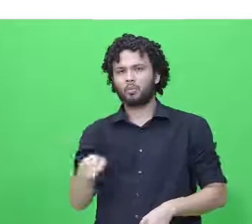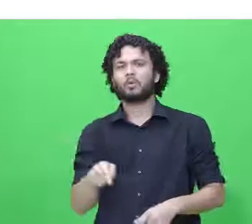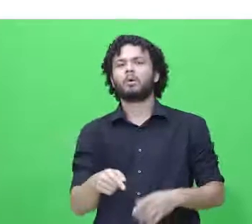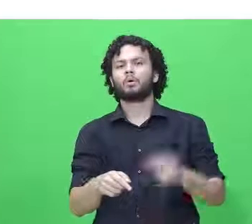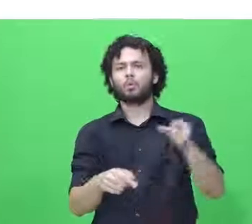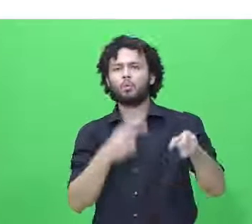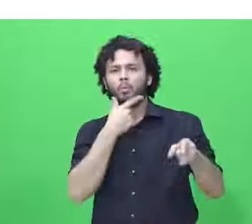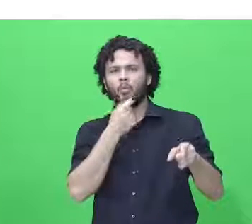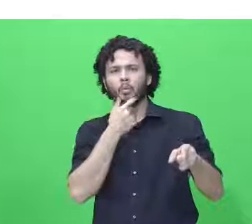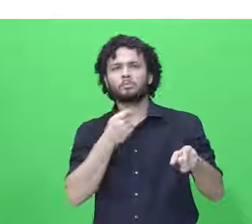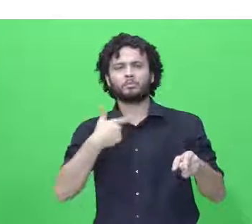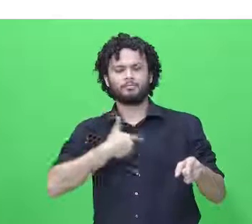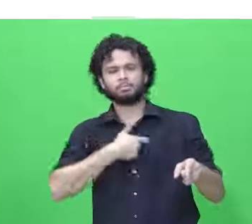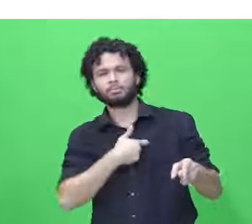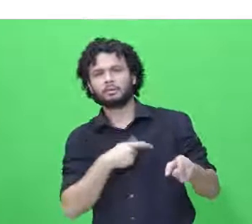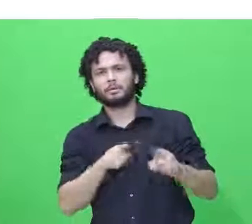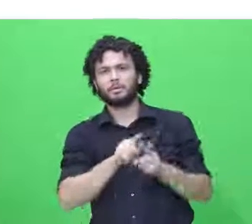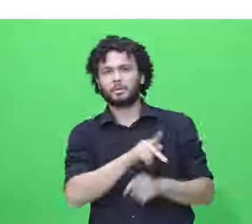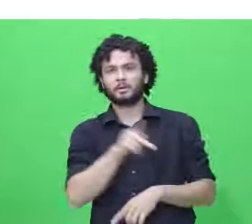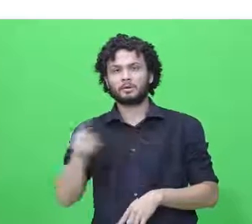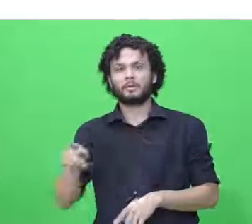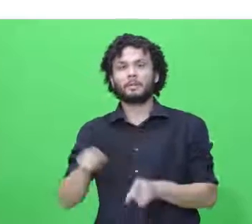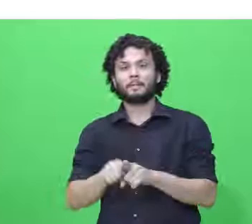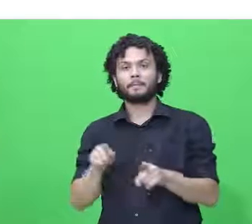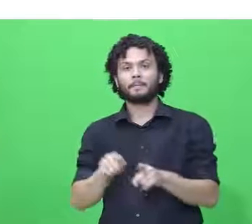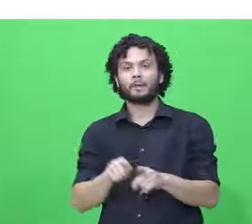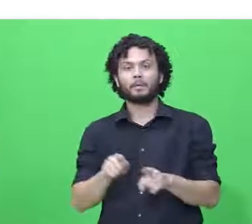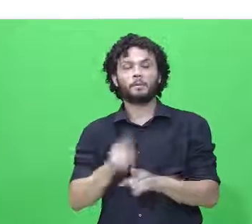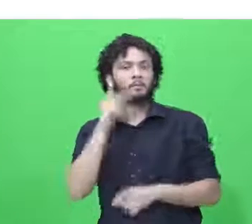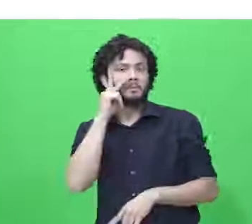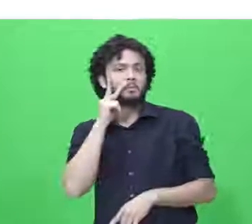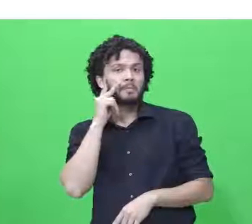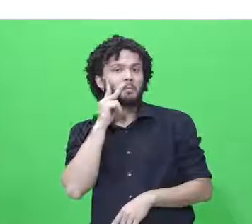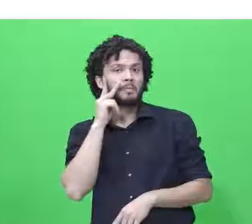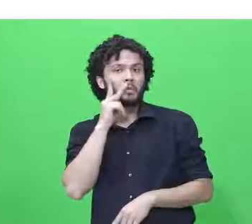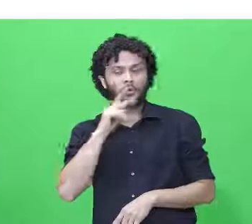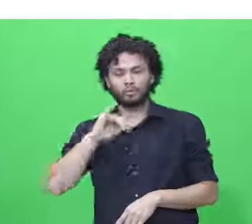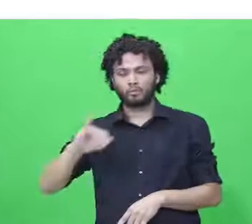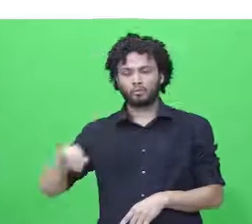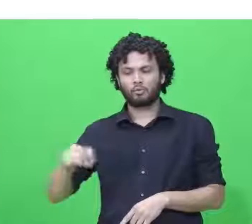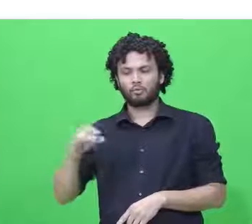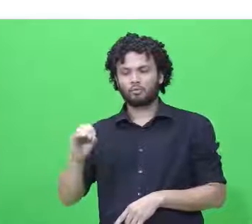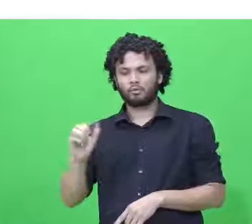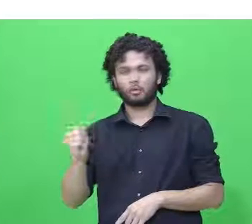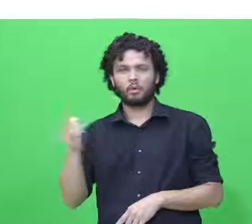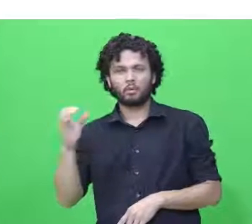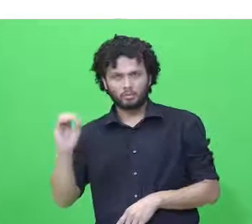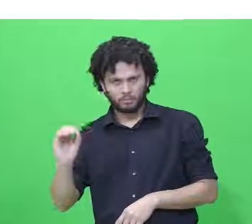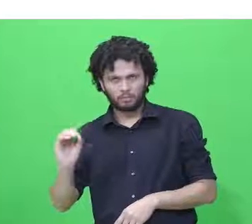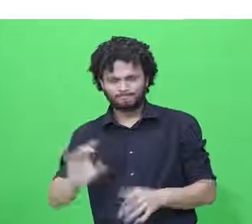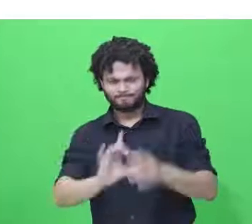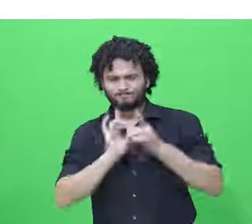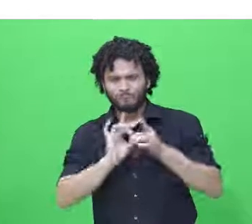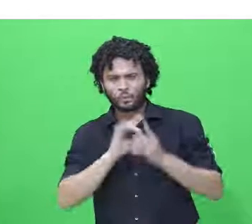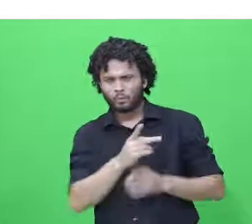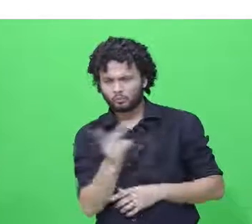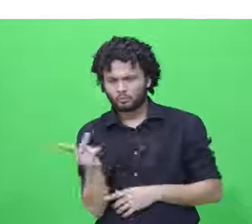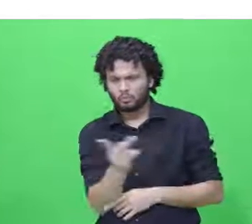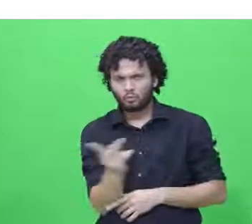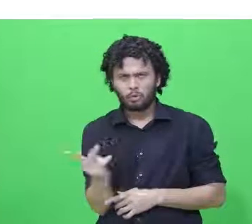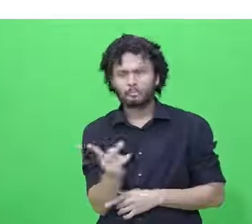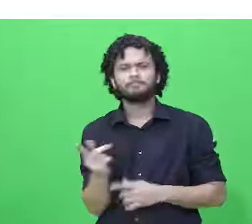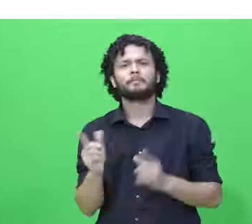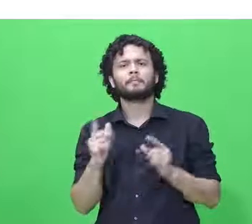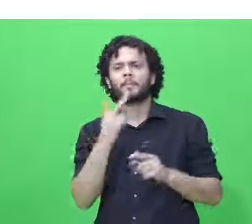Vargas para presidente e o paraibano João Pessoa para vice. Então, eles se reúnem, na verdade, em torno dessa figura